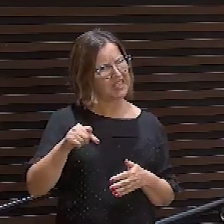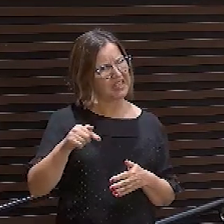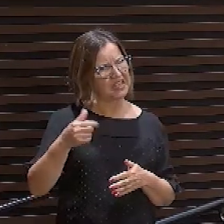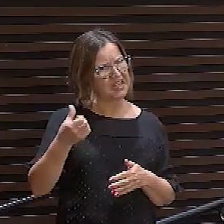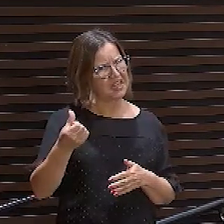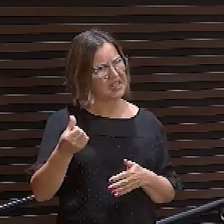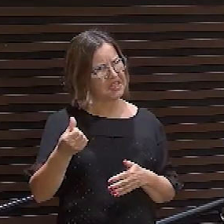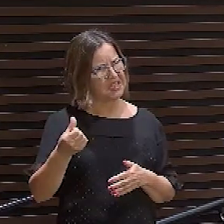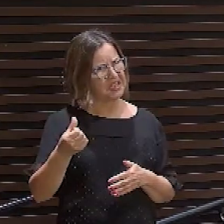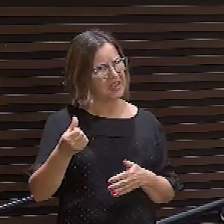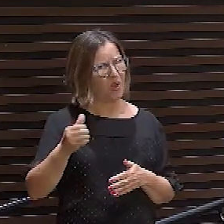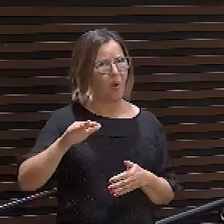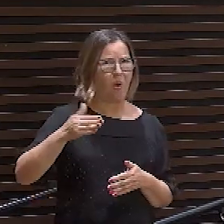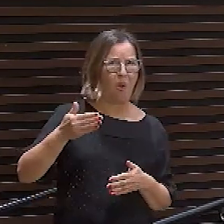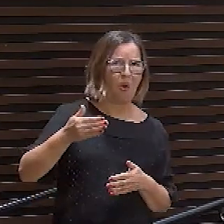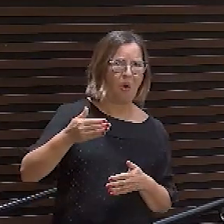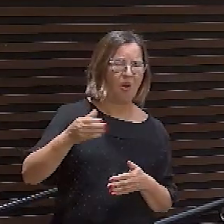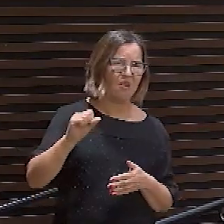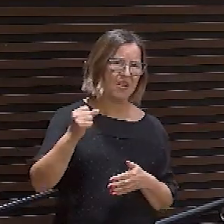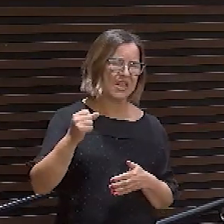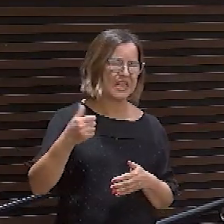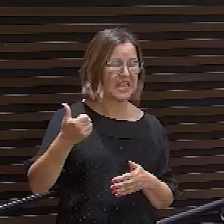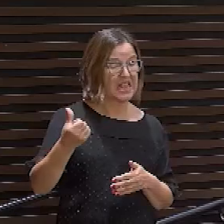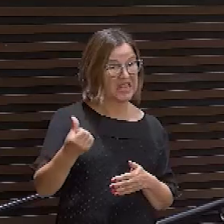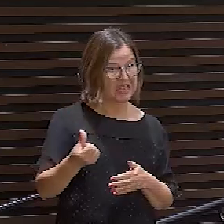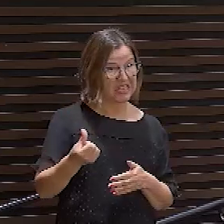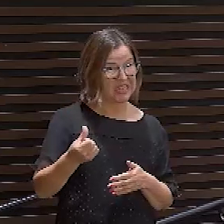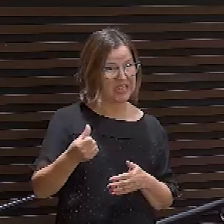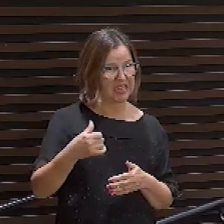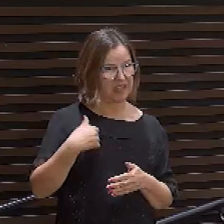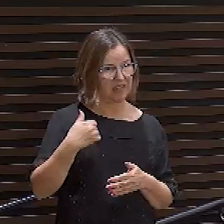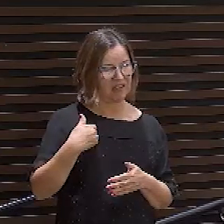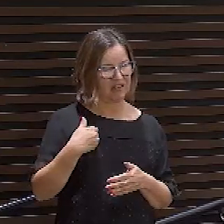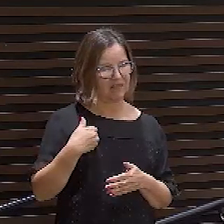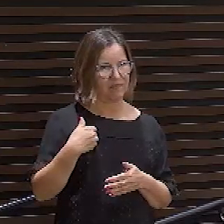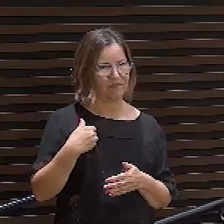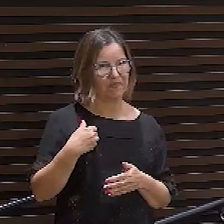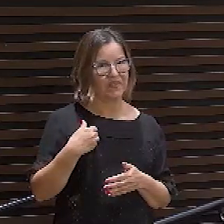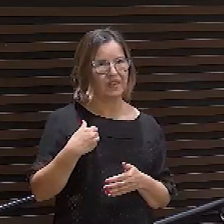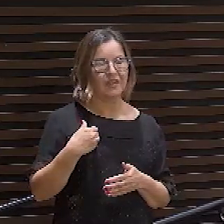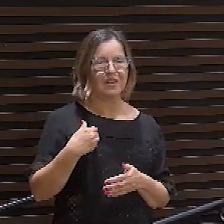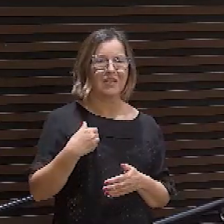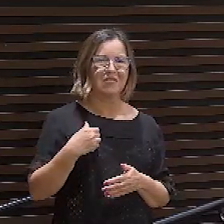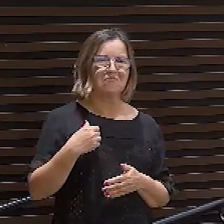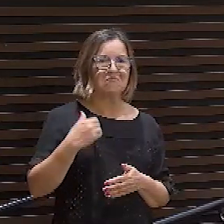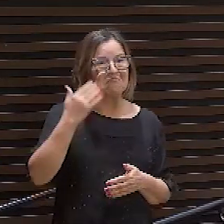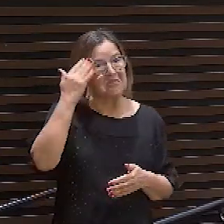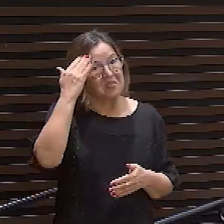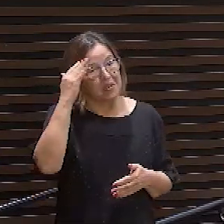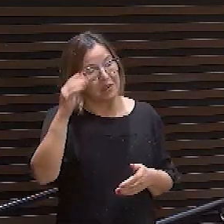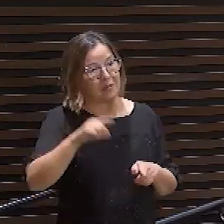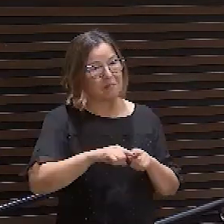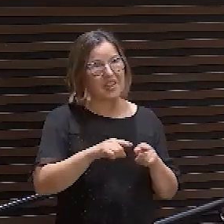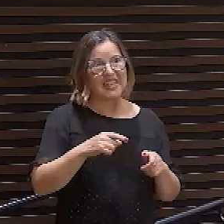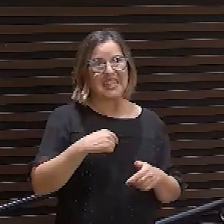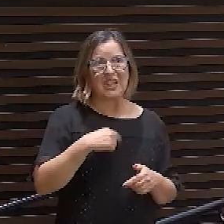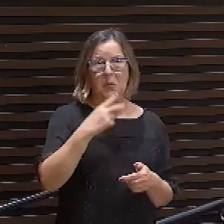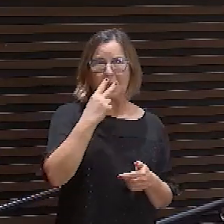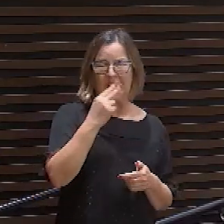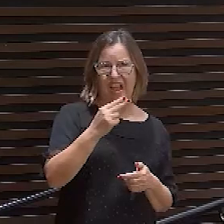86 anos. A gente não precisa, mas eu sou tendente a admitir que foi ali